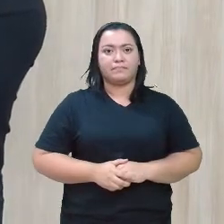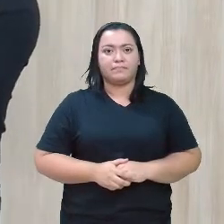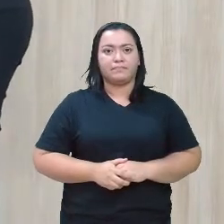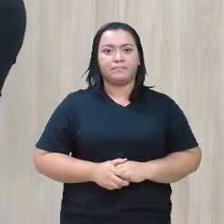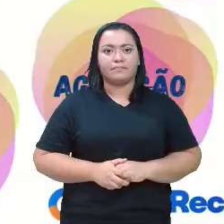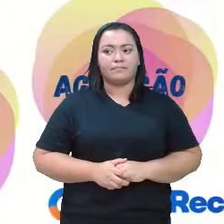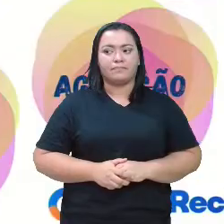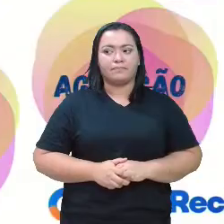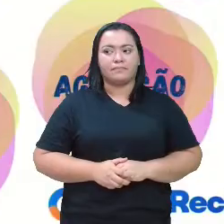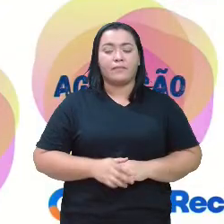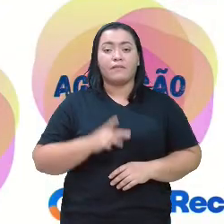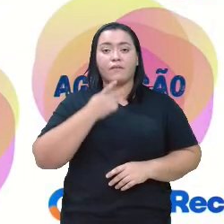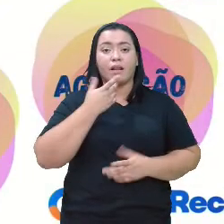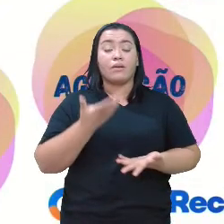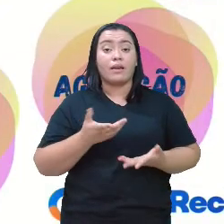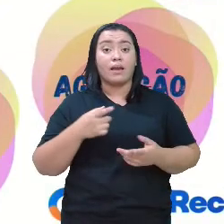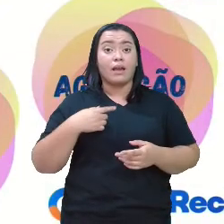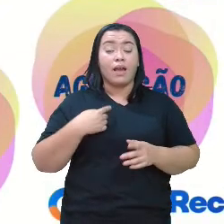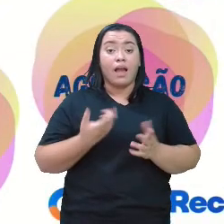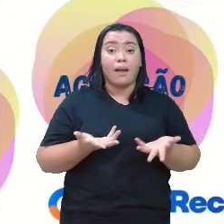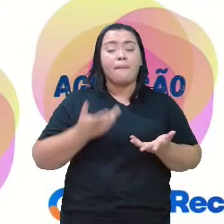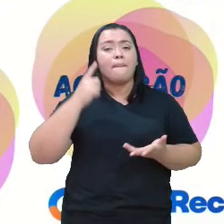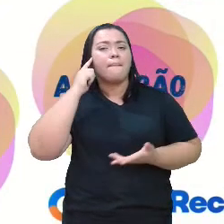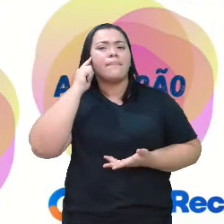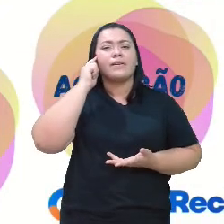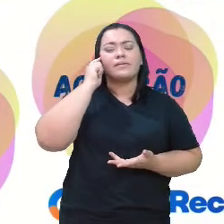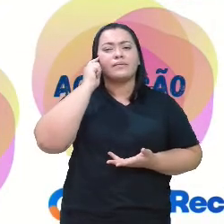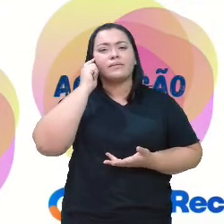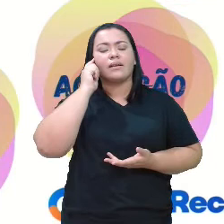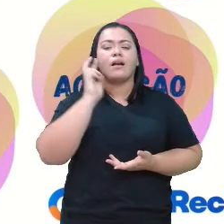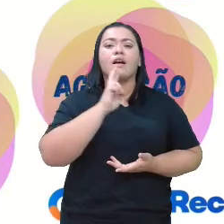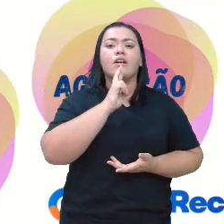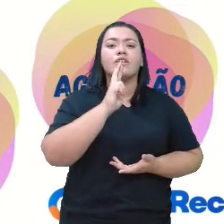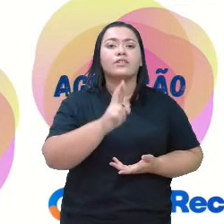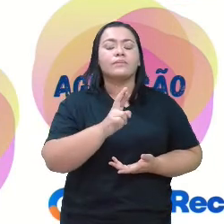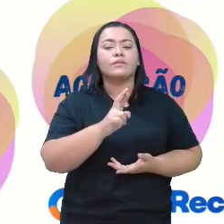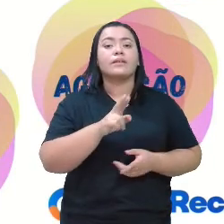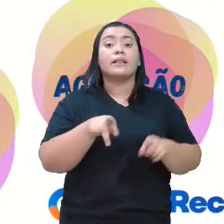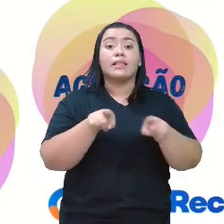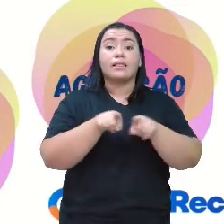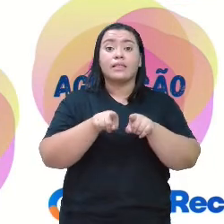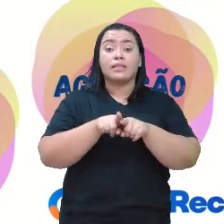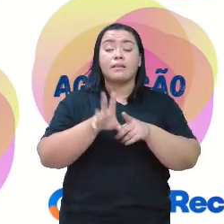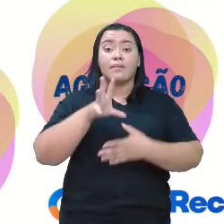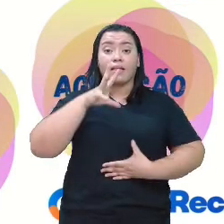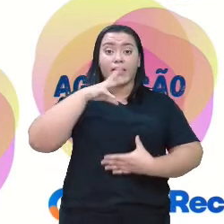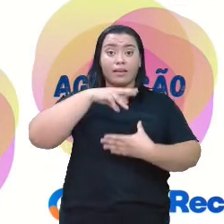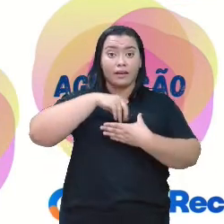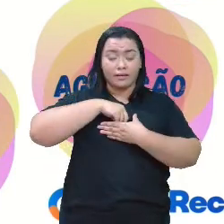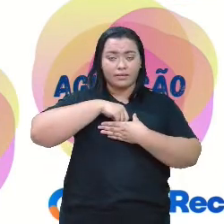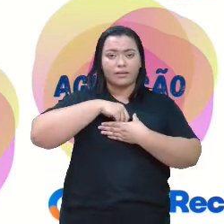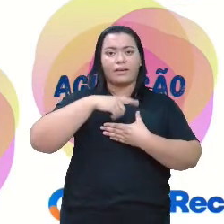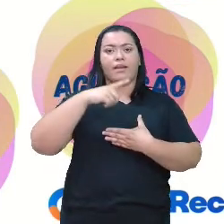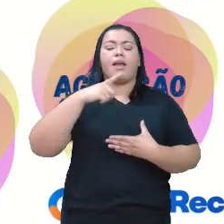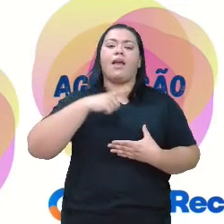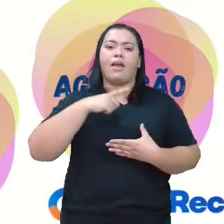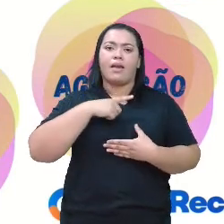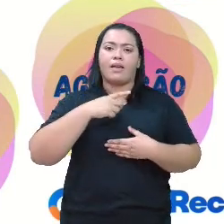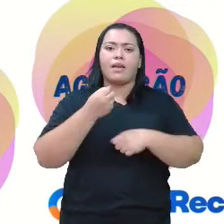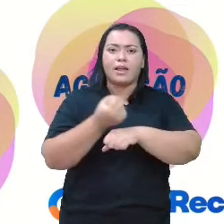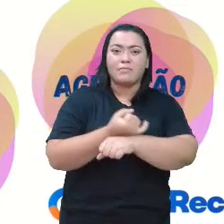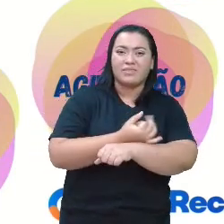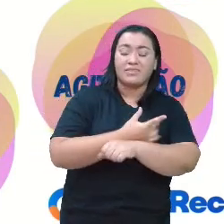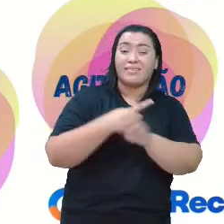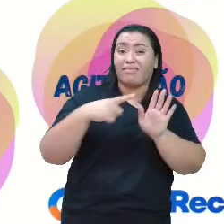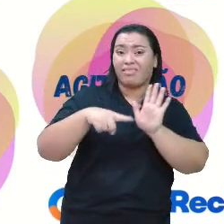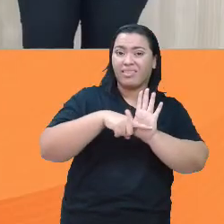Ao passo que quando a gente pensa nas respostas e na internalização a partir das emoções